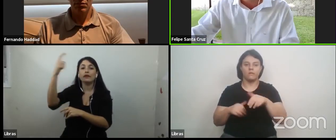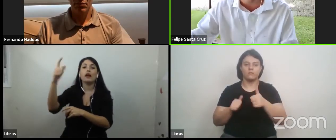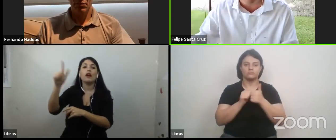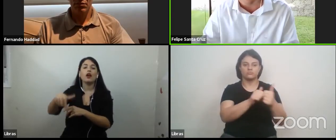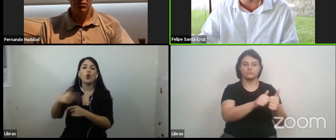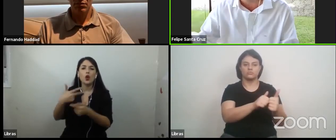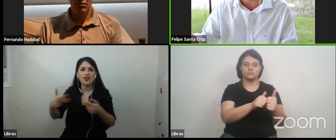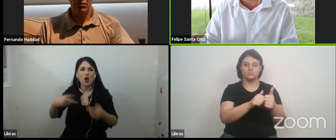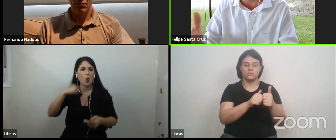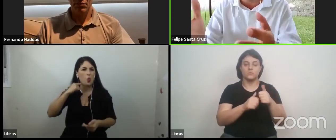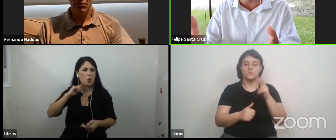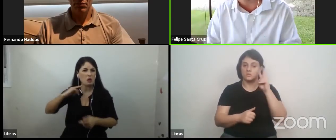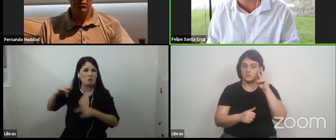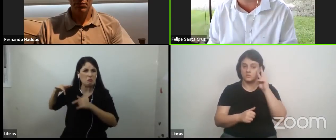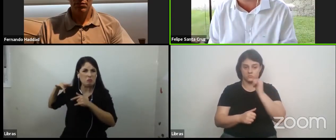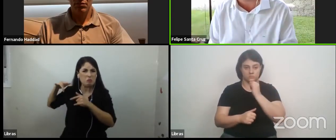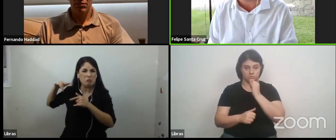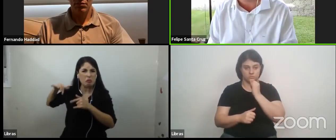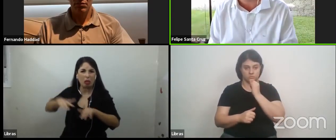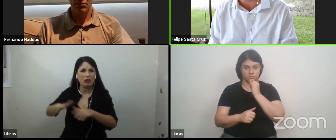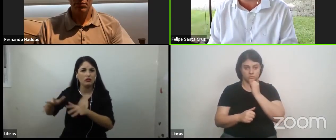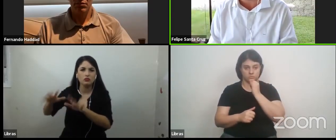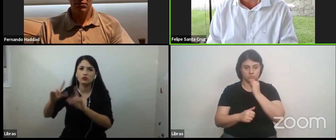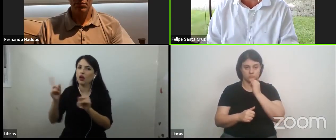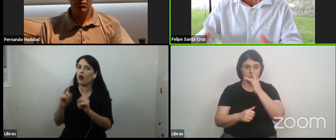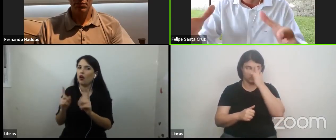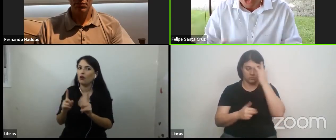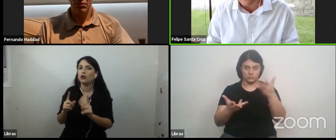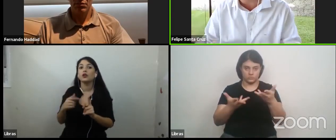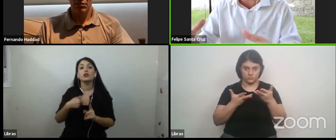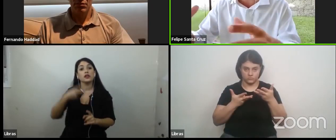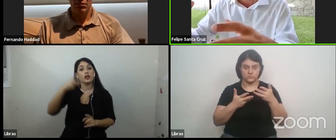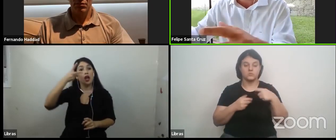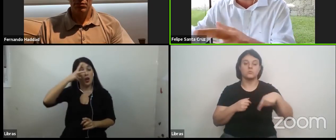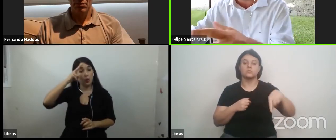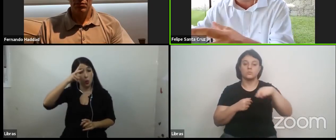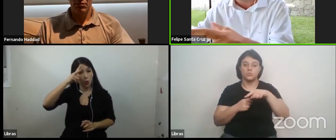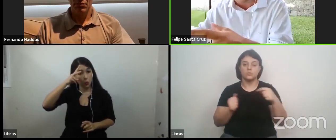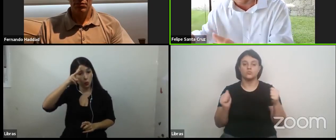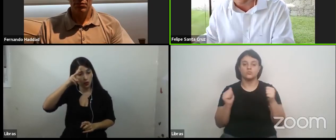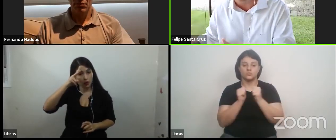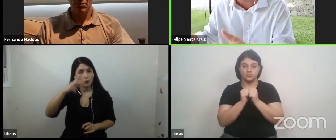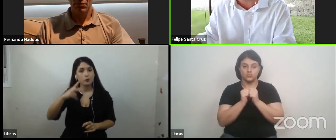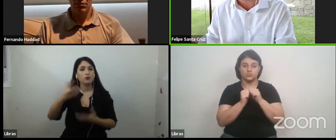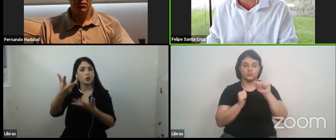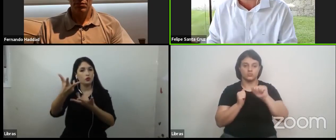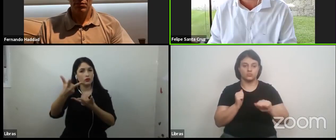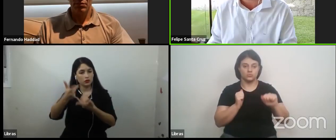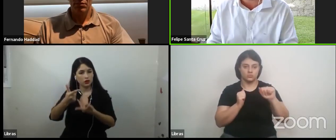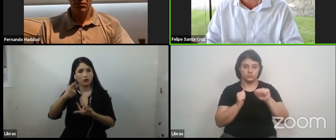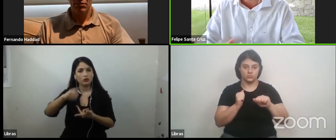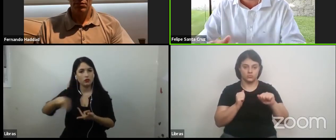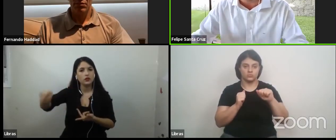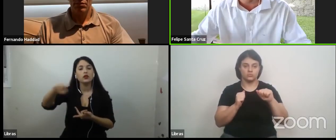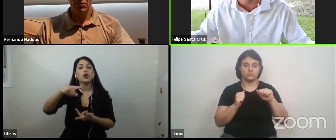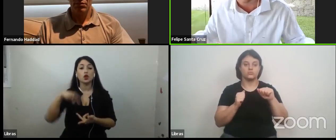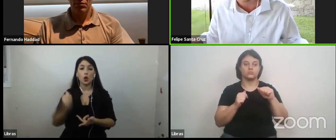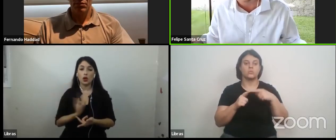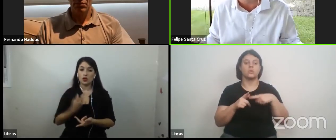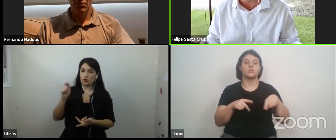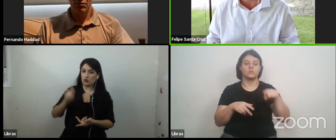Então, segunda-feira, por exemplo, quero aqui aproveitar para convidá-los, nós, em conjunto com a Associação dos Magistrados Brasileiros,